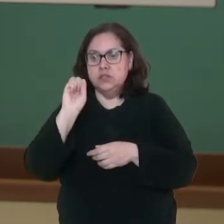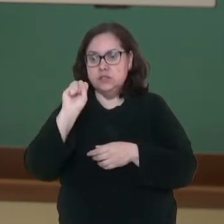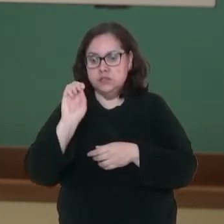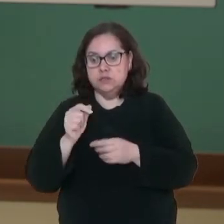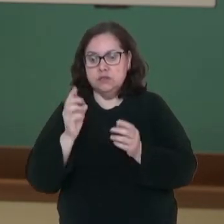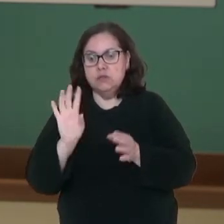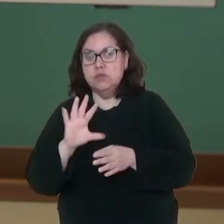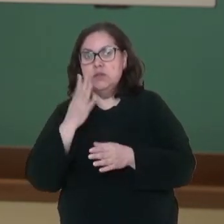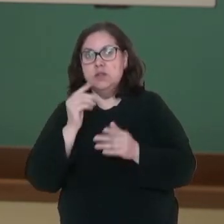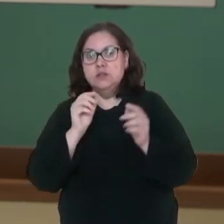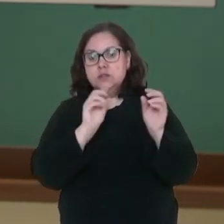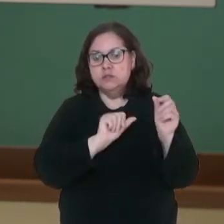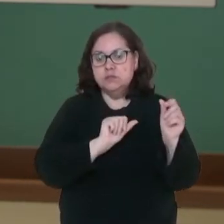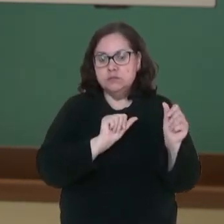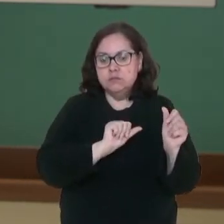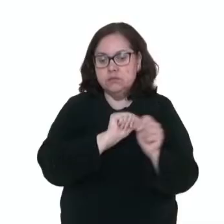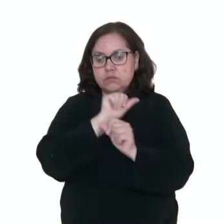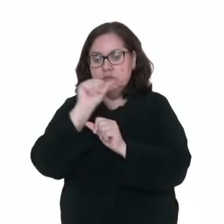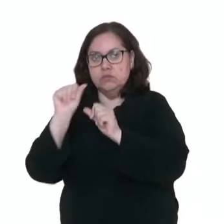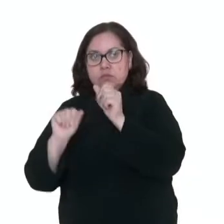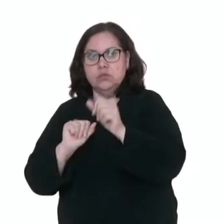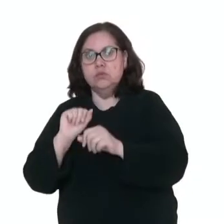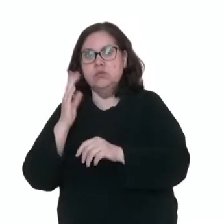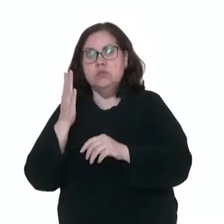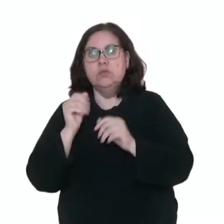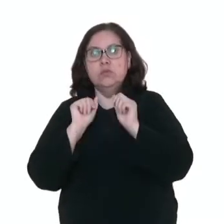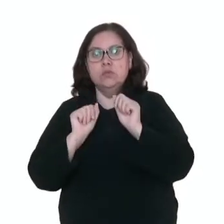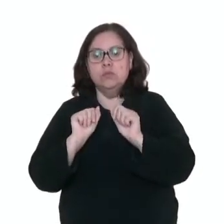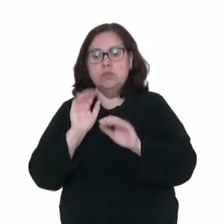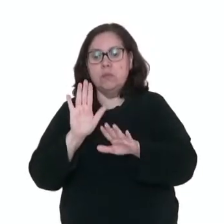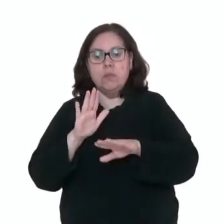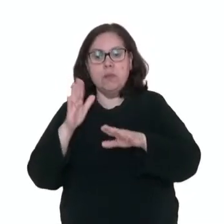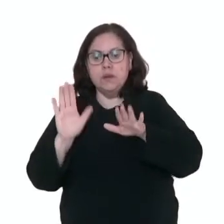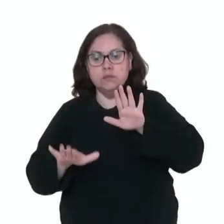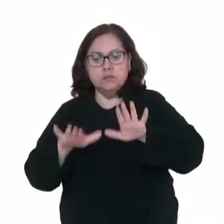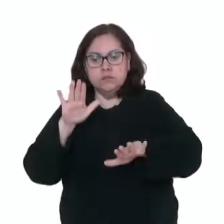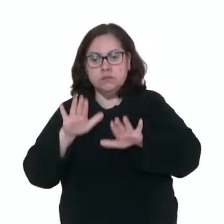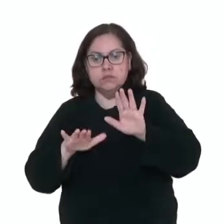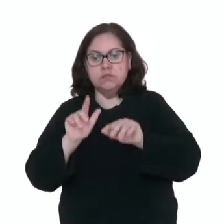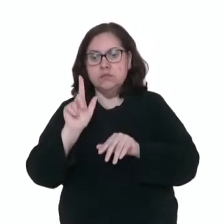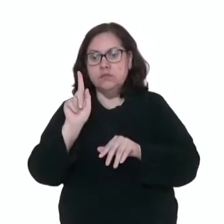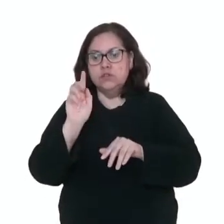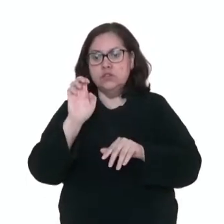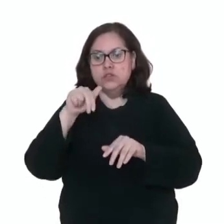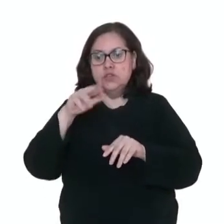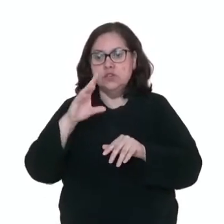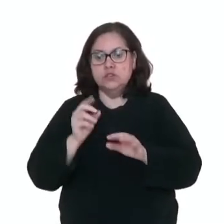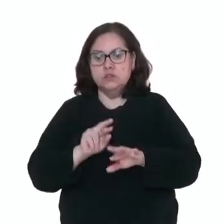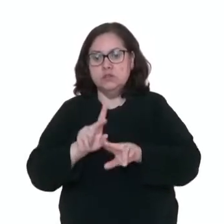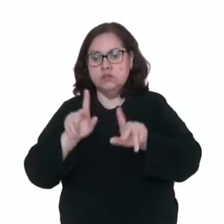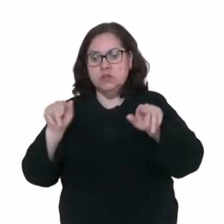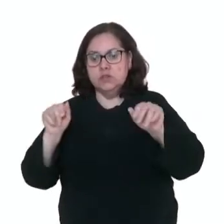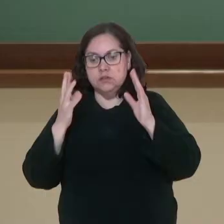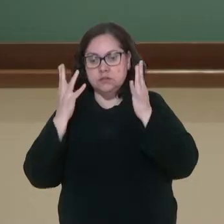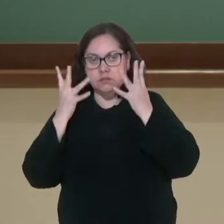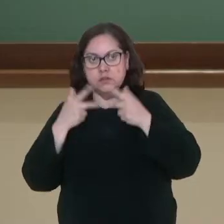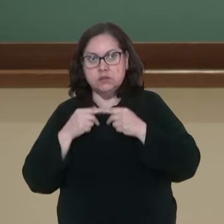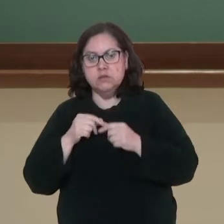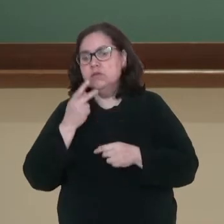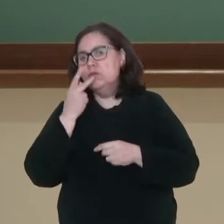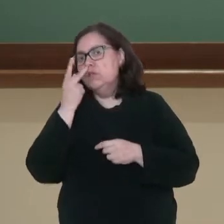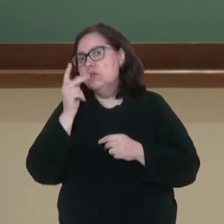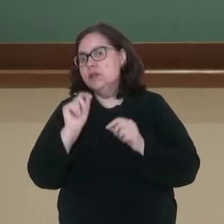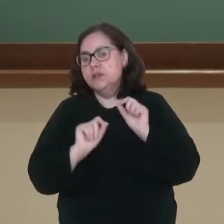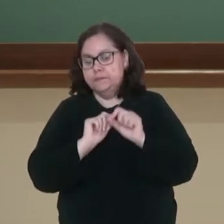de permuta. Então ele é um fenômeno que possibilita uma maior variabilidade genética em diferentes espécies. Vamos dizer